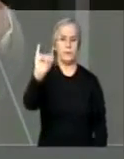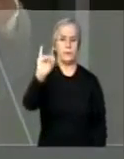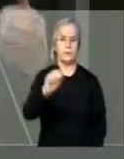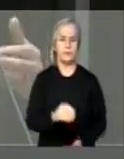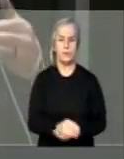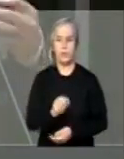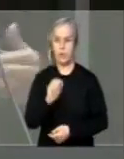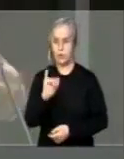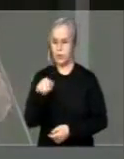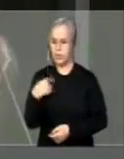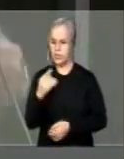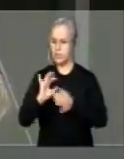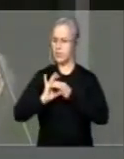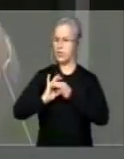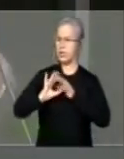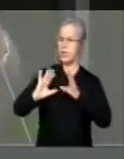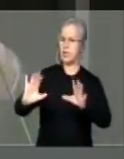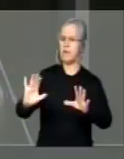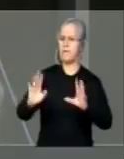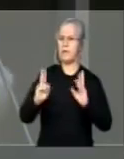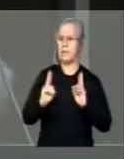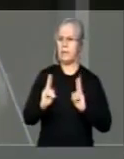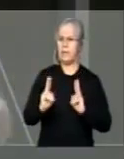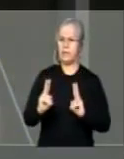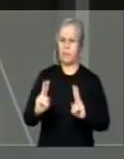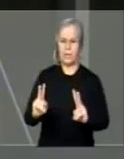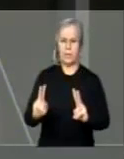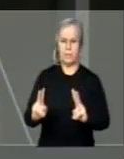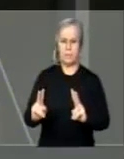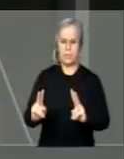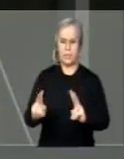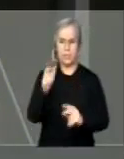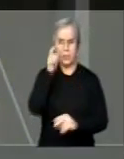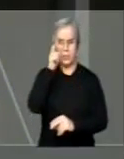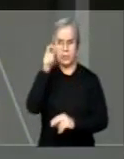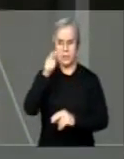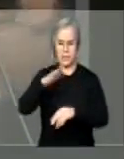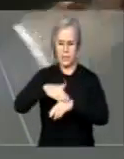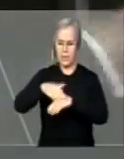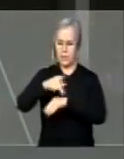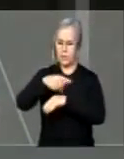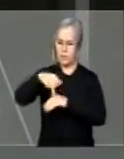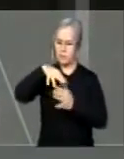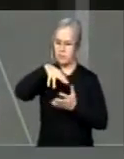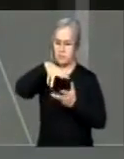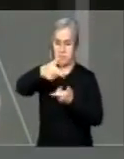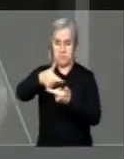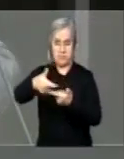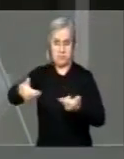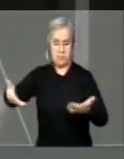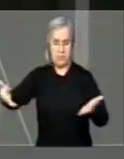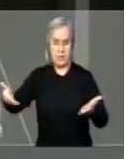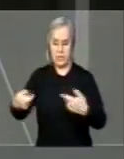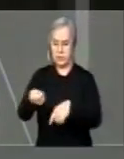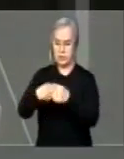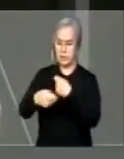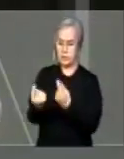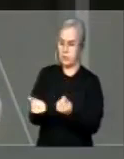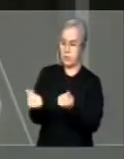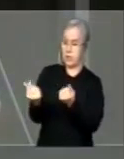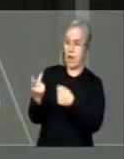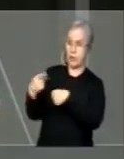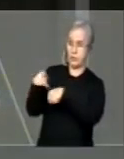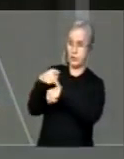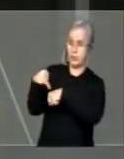gente deixa à mercê sempre e totalmente dos interesses transnacionais de negócio, do mercado